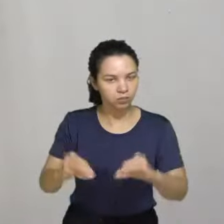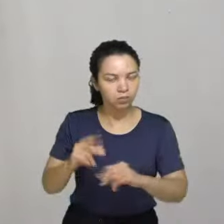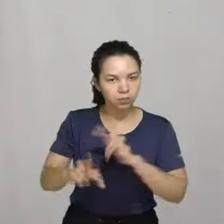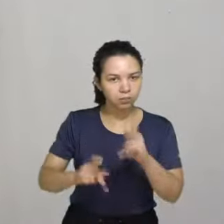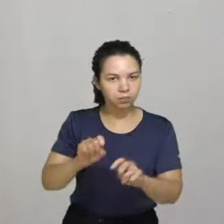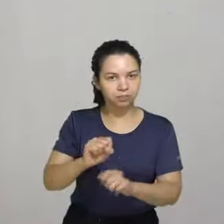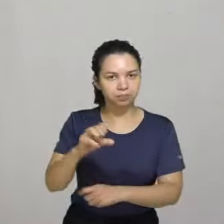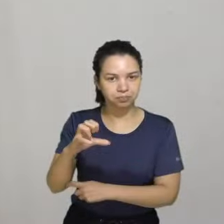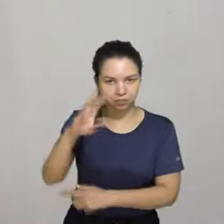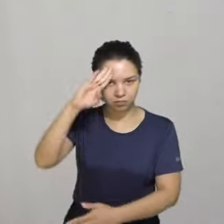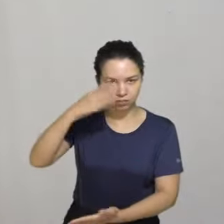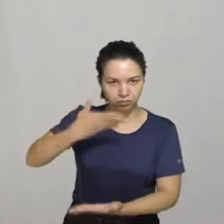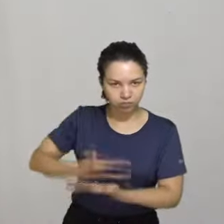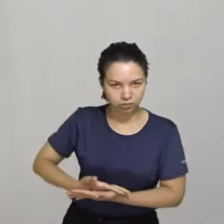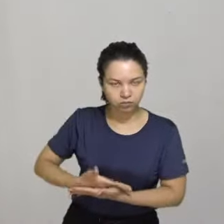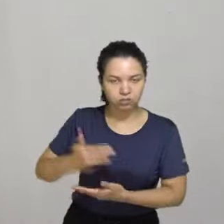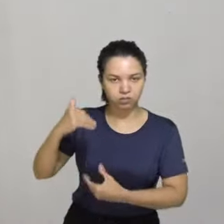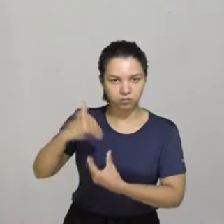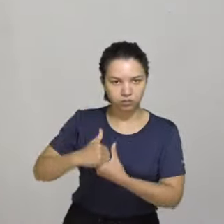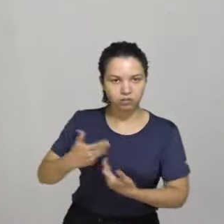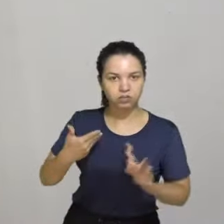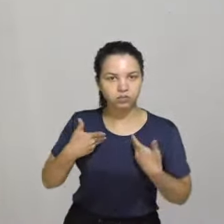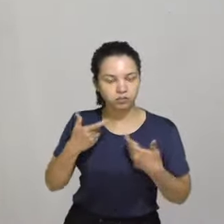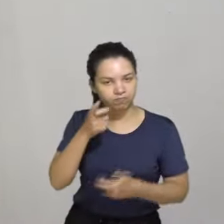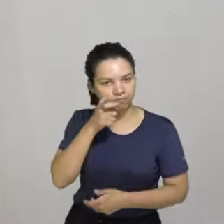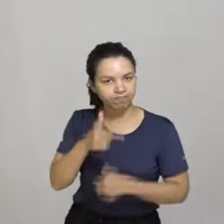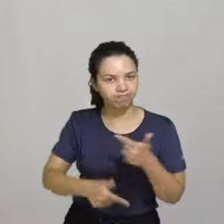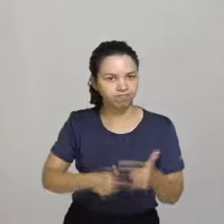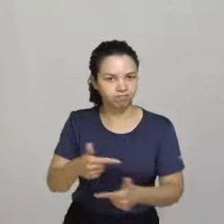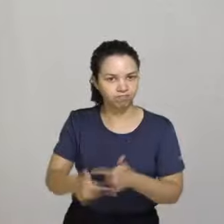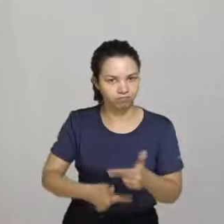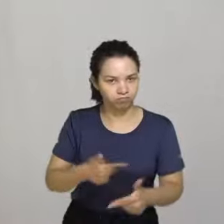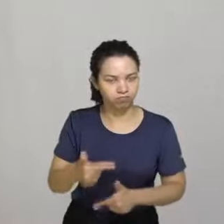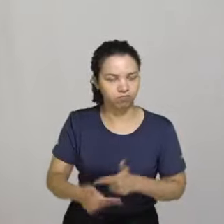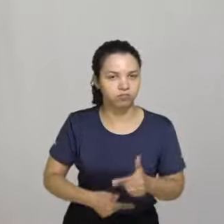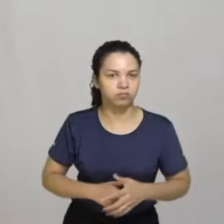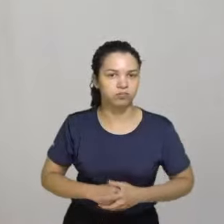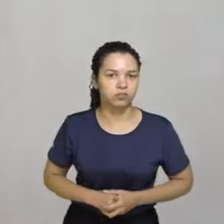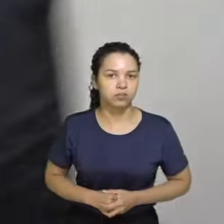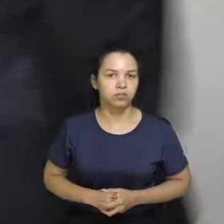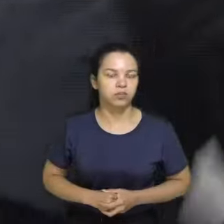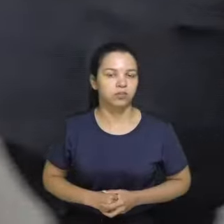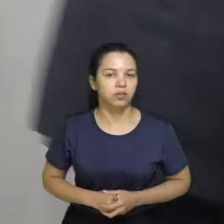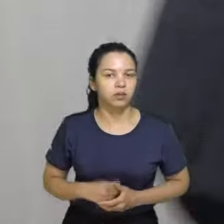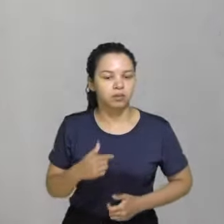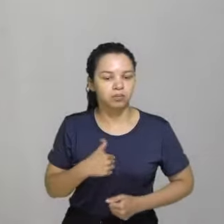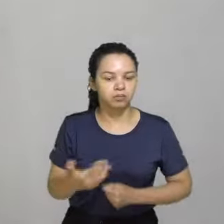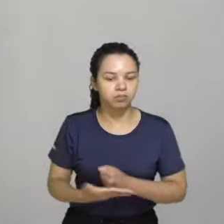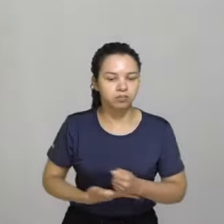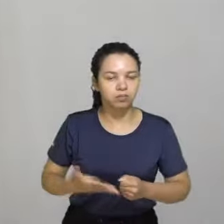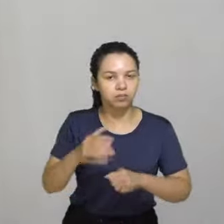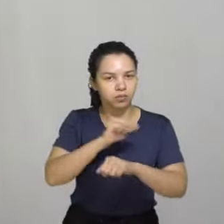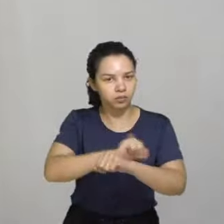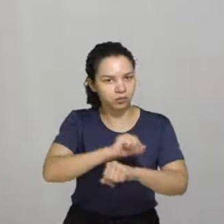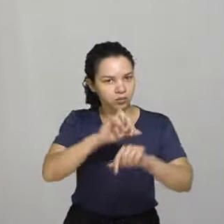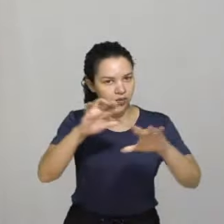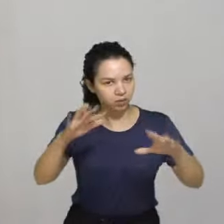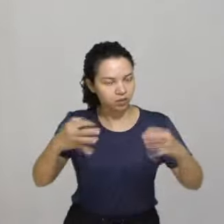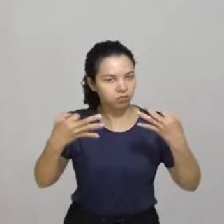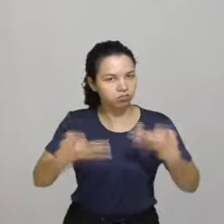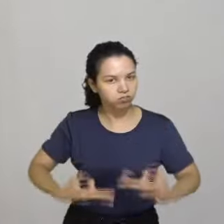voto e os demais que acompanham o meu trabalho. Trabalho este pautado na transparência,